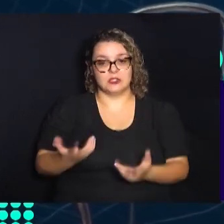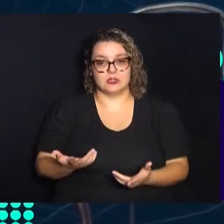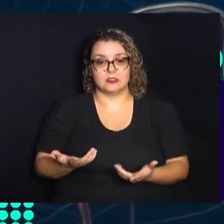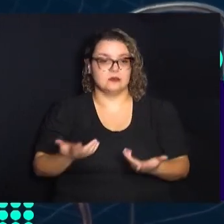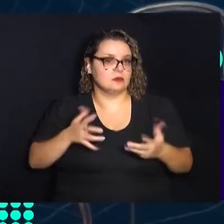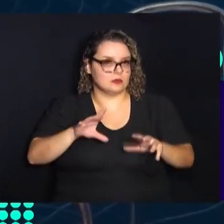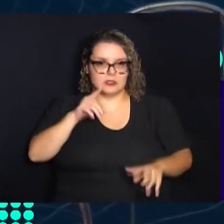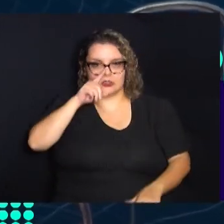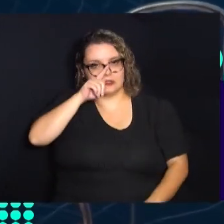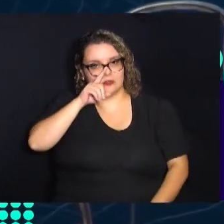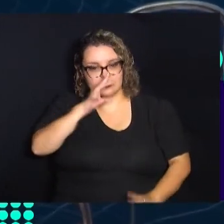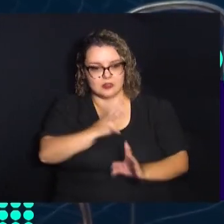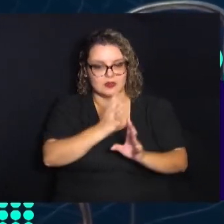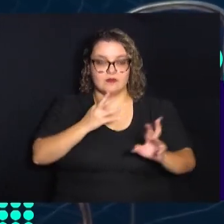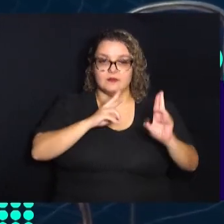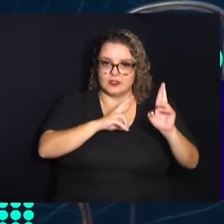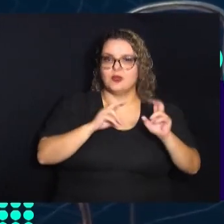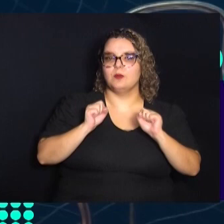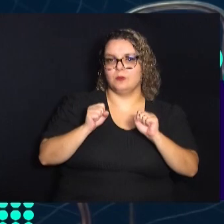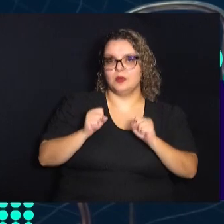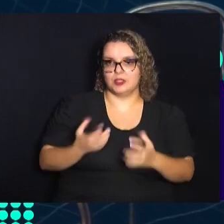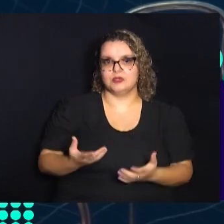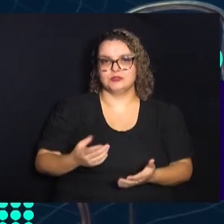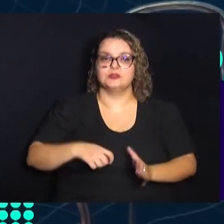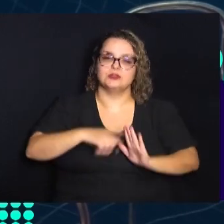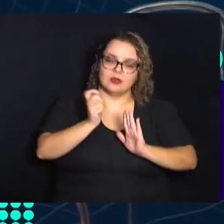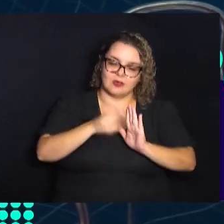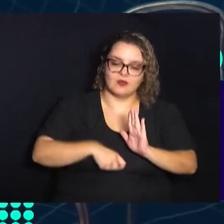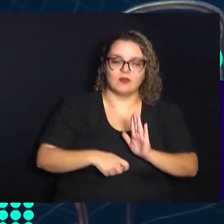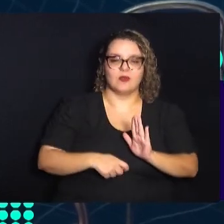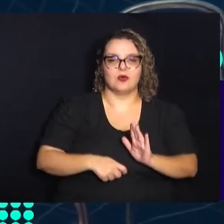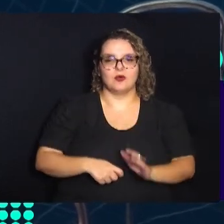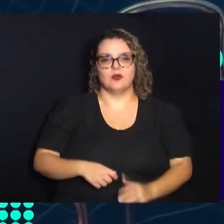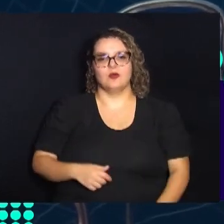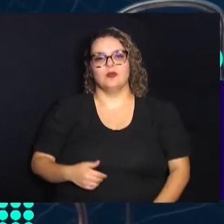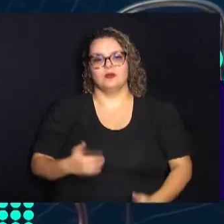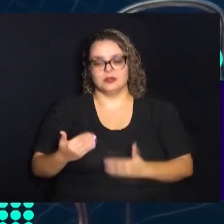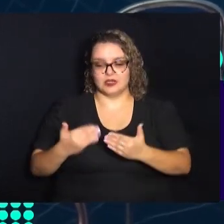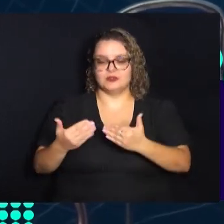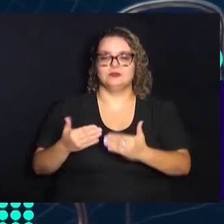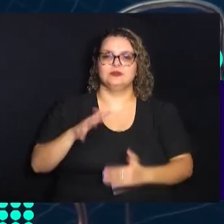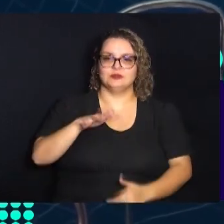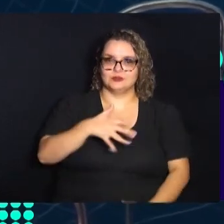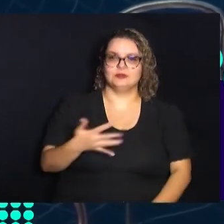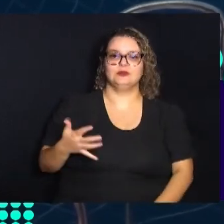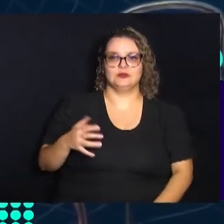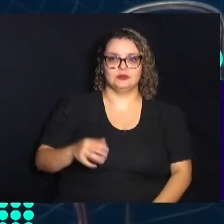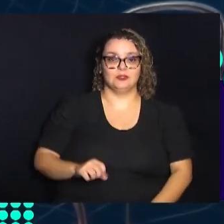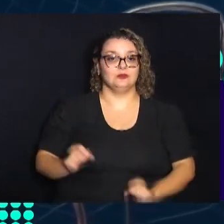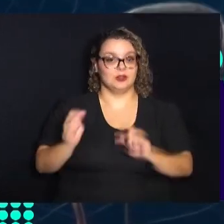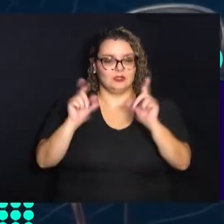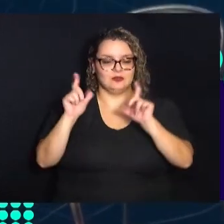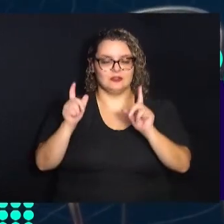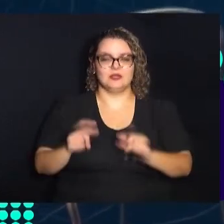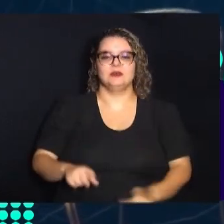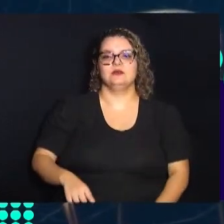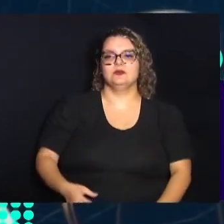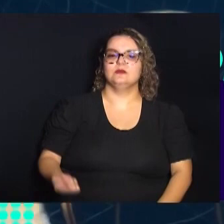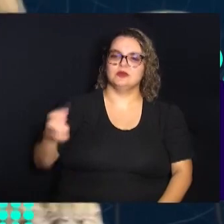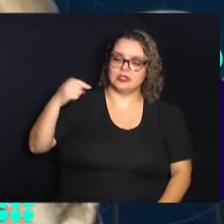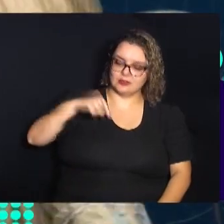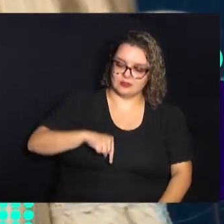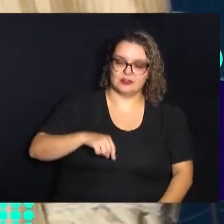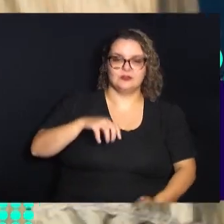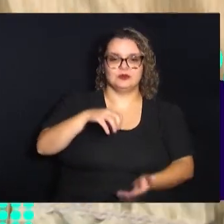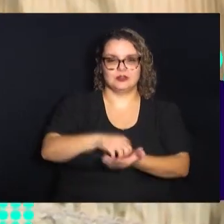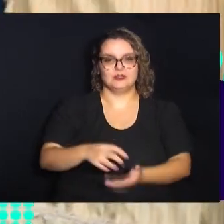Para quem não quiser arriscar a fila da esperança, pode já colocar aí para tocar o calendário, coloca o lembrete para